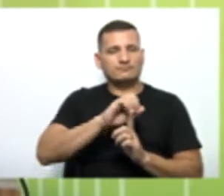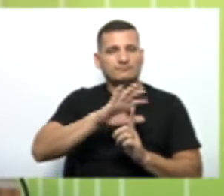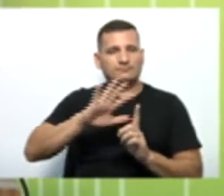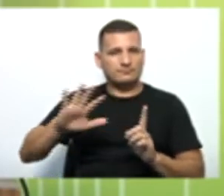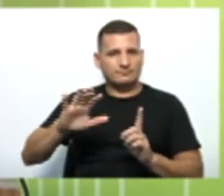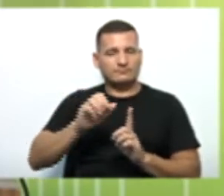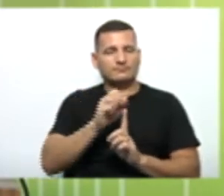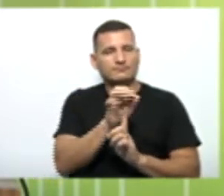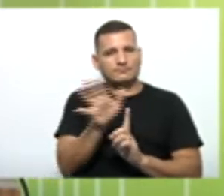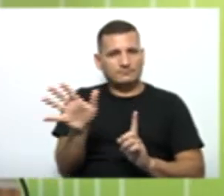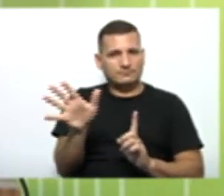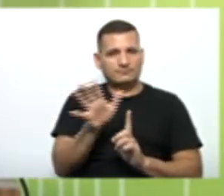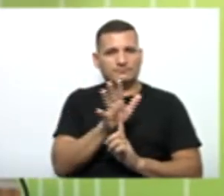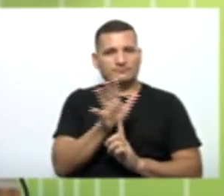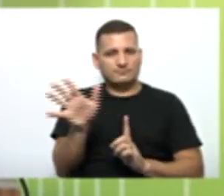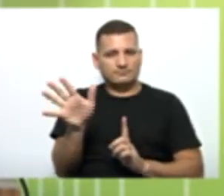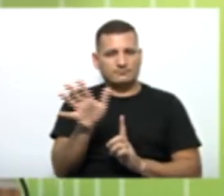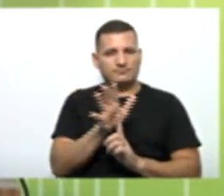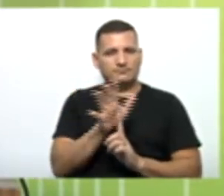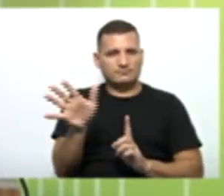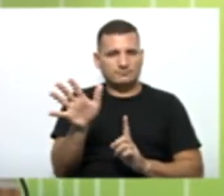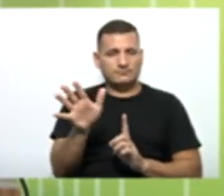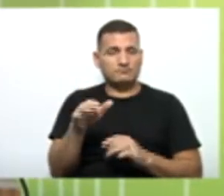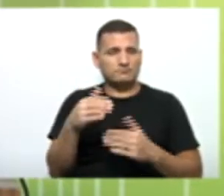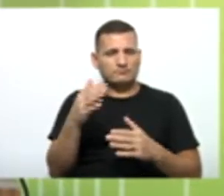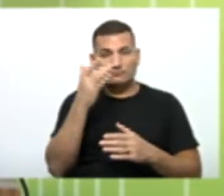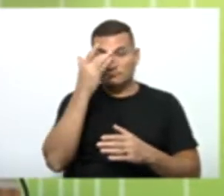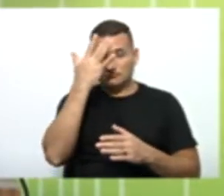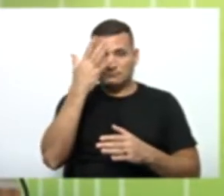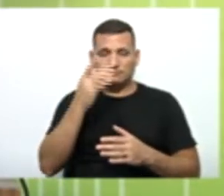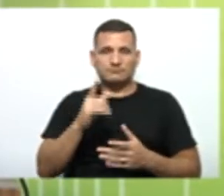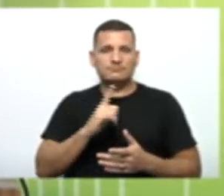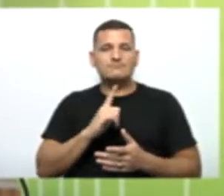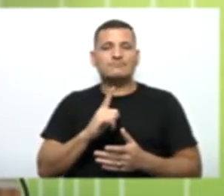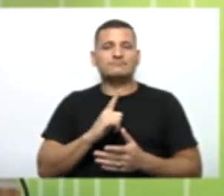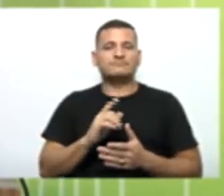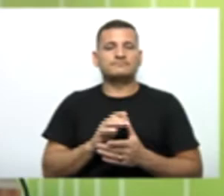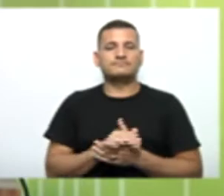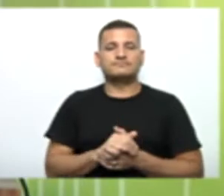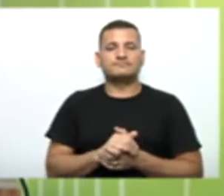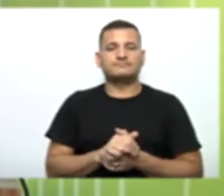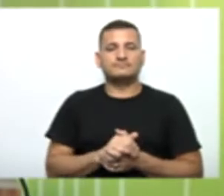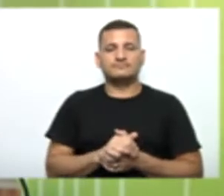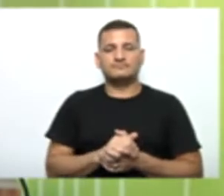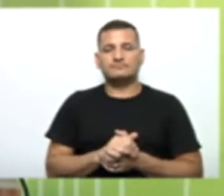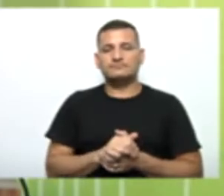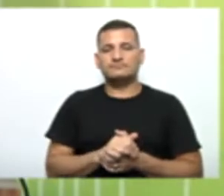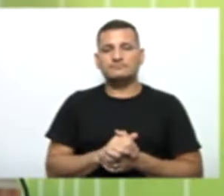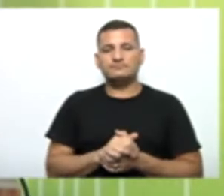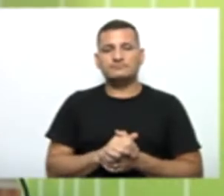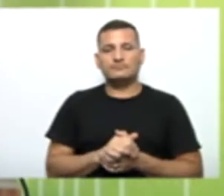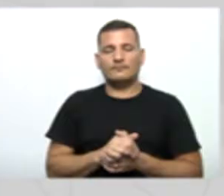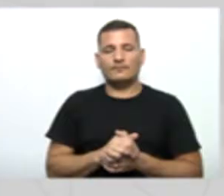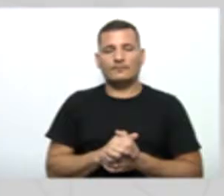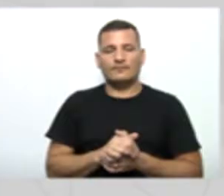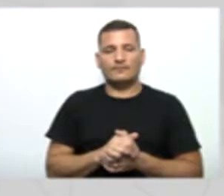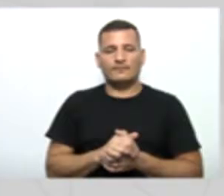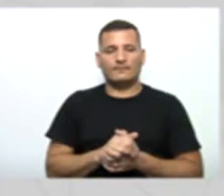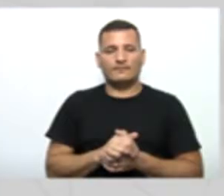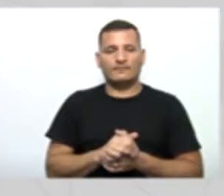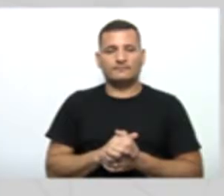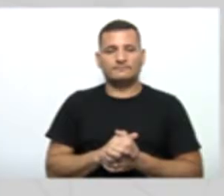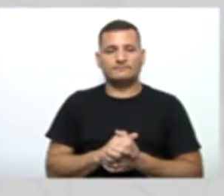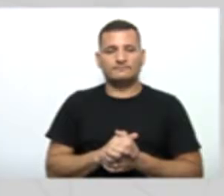extensão. Opa, então é fácil demais isso daí, não é, galera? Ó, a extensão, veja que o posicionamento dela, ó, vejam aqui,